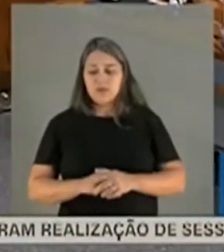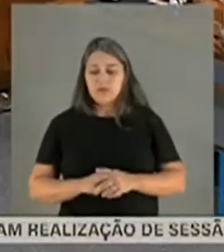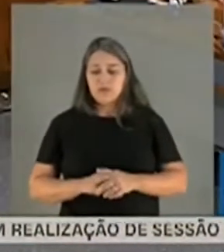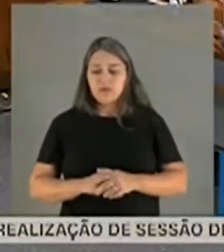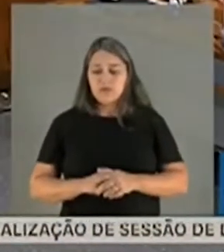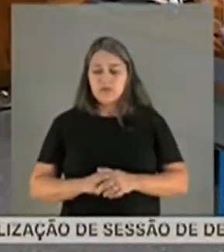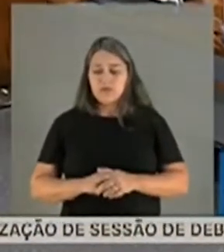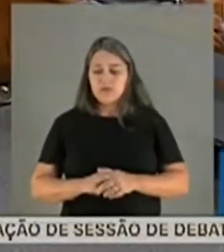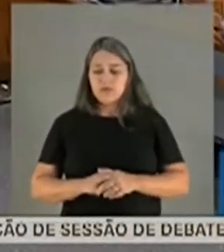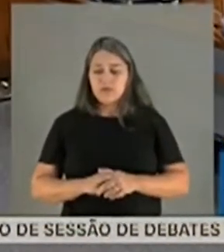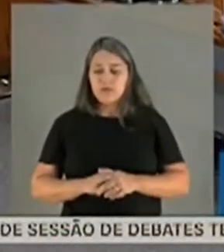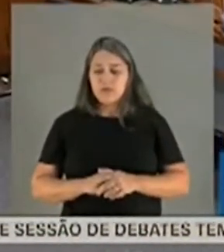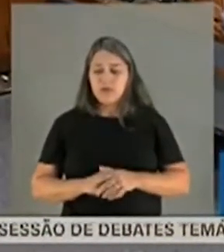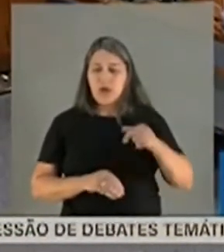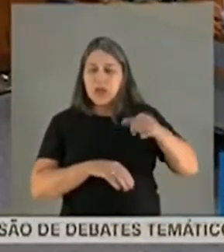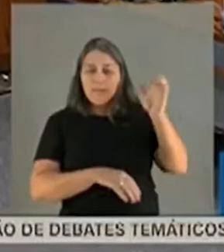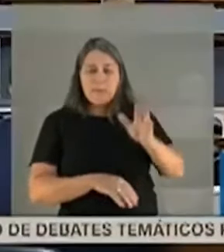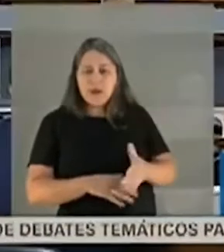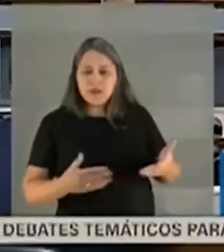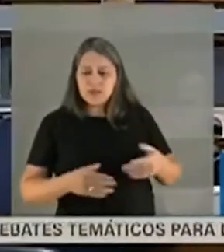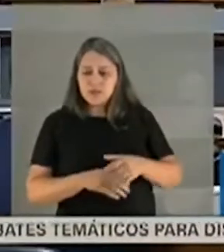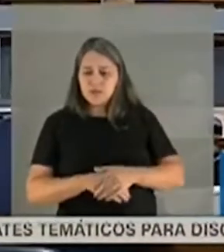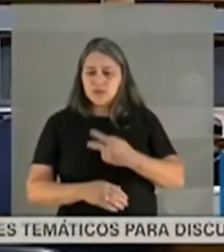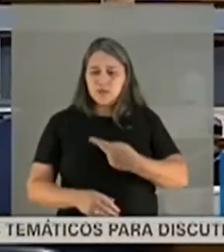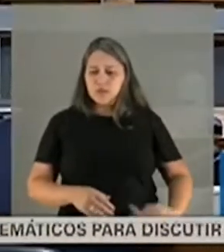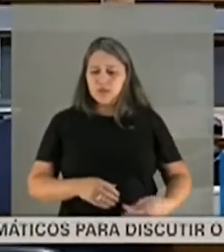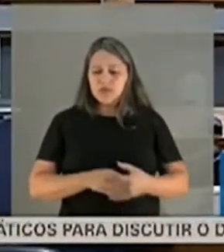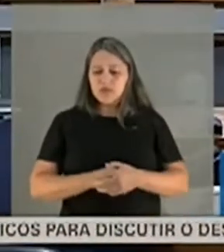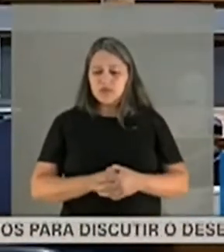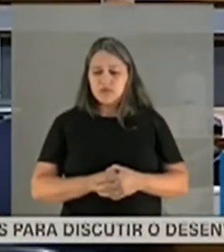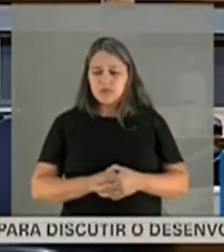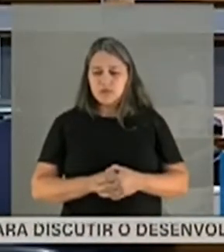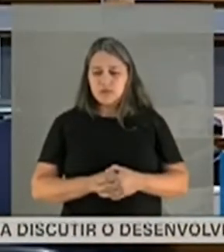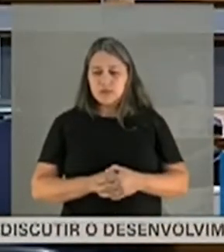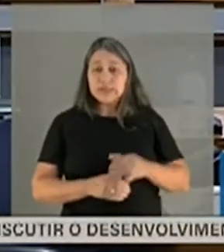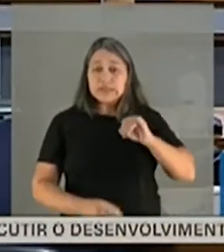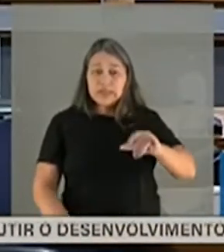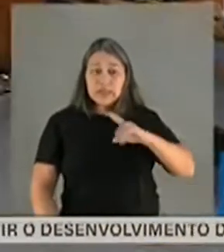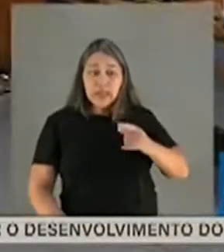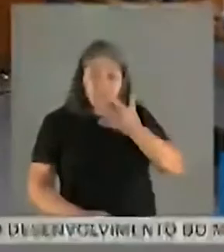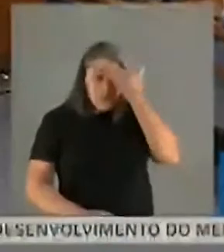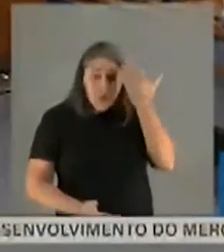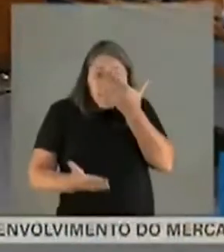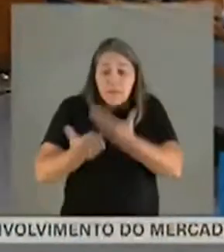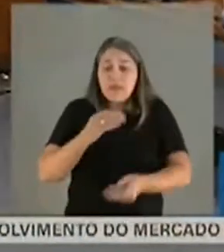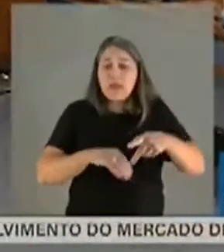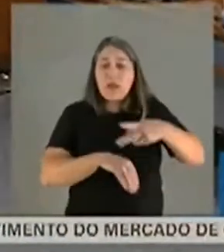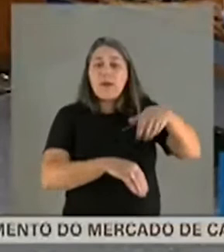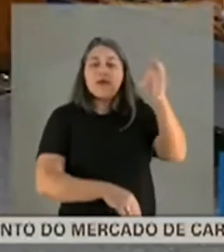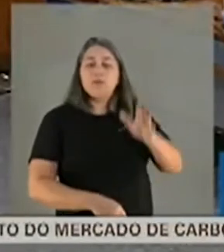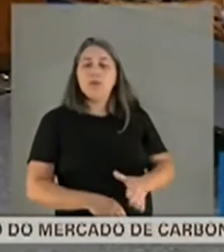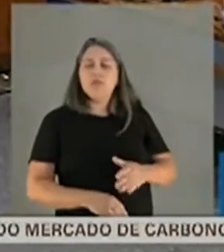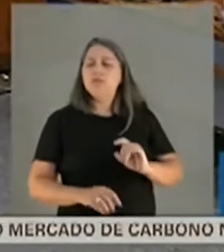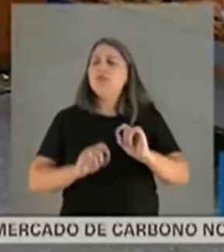Transferência de sigilo. Perdendo aqui é o Brasil, senhor presidente. Como é que é? Que se tem alguém que está perdendo aqui é o Brasil. Brasil, Vossa Excelência, que está perdendo o